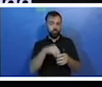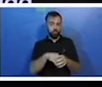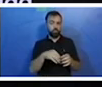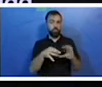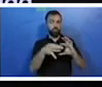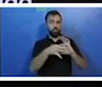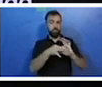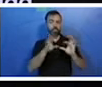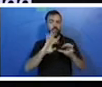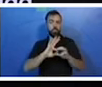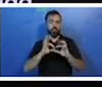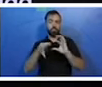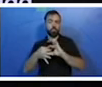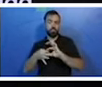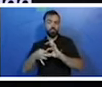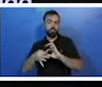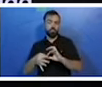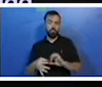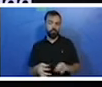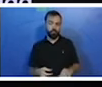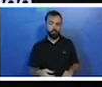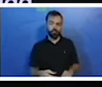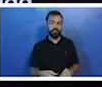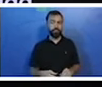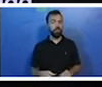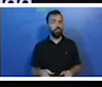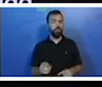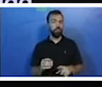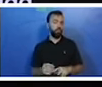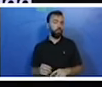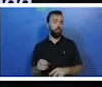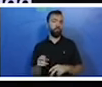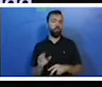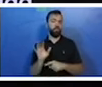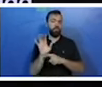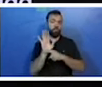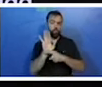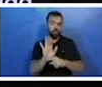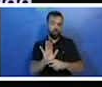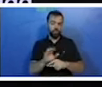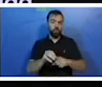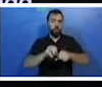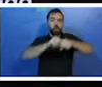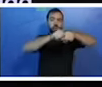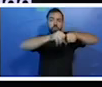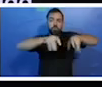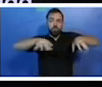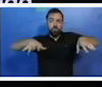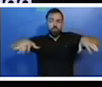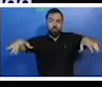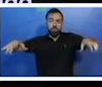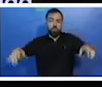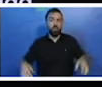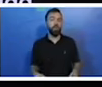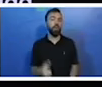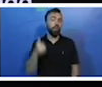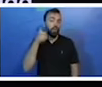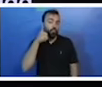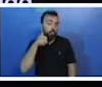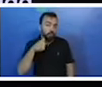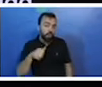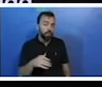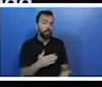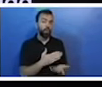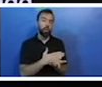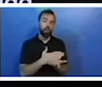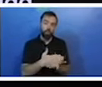Jogos Olímpicos e isso também ajudou ao crescimento do esporte. As mulheres só foram entrar na disputa